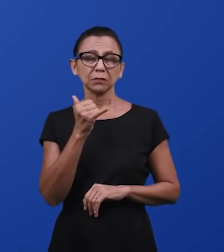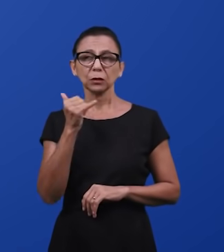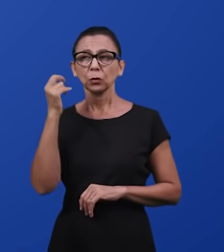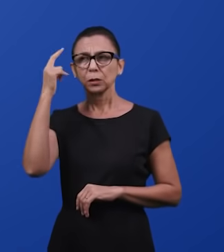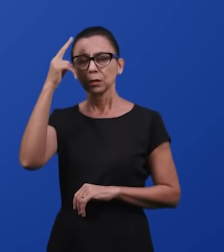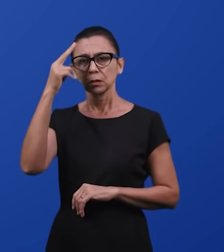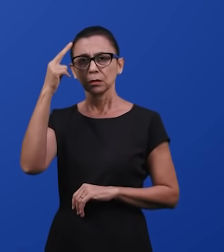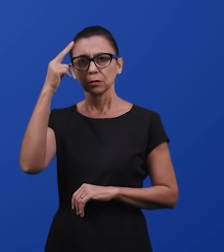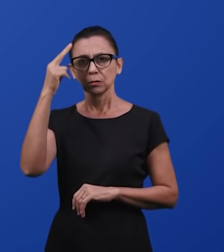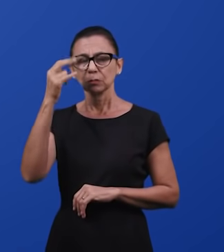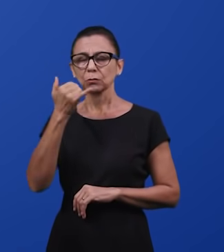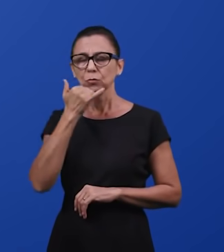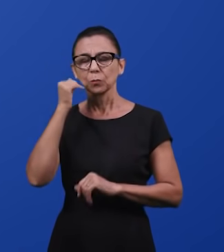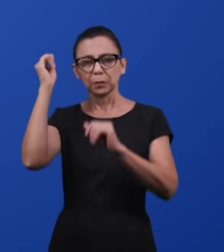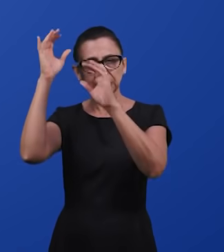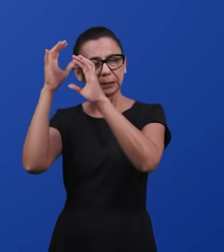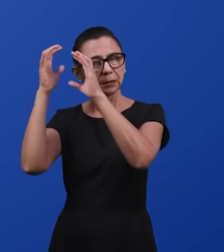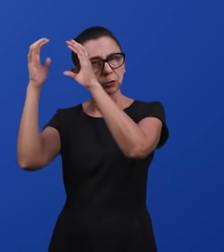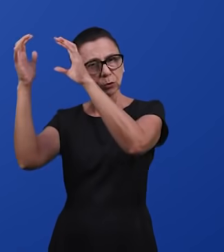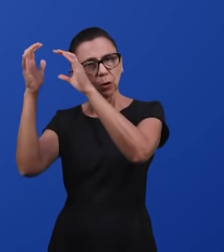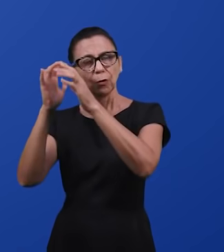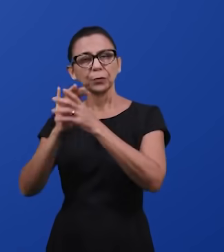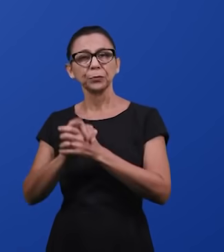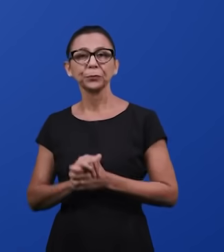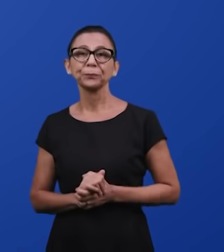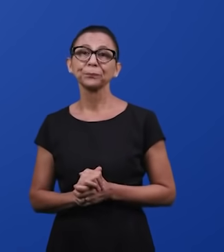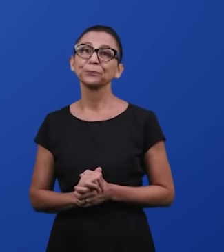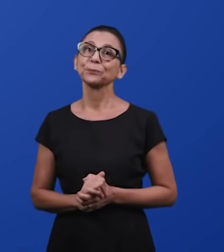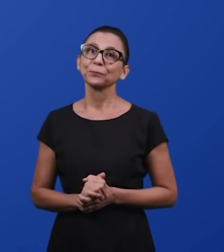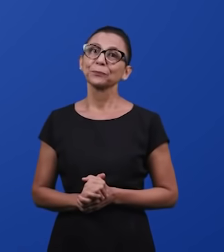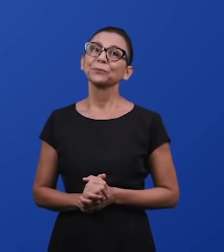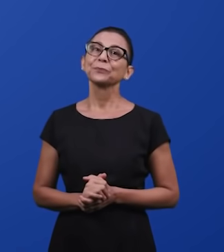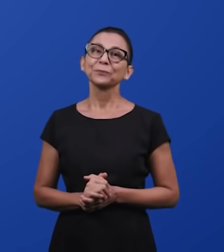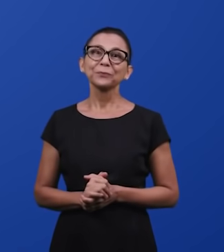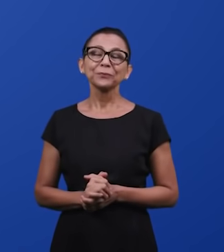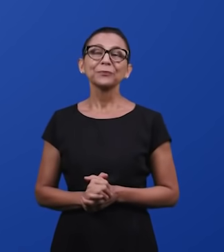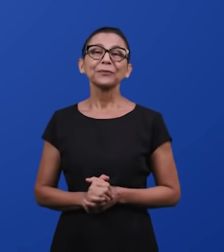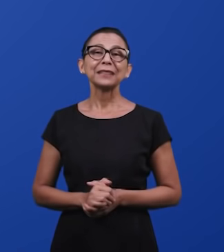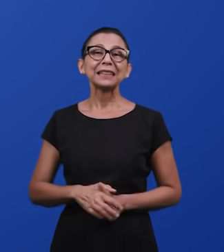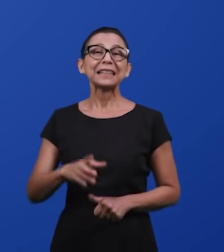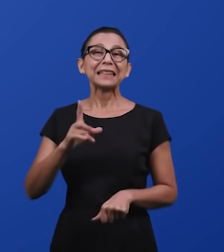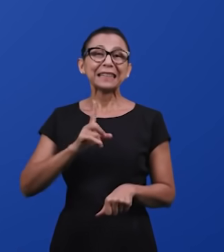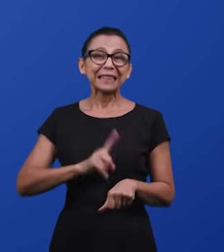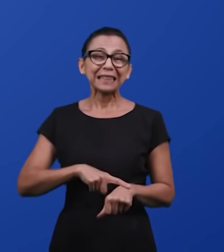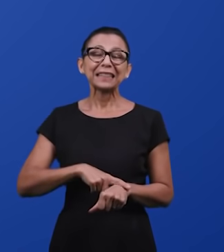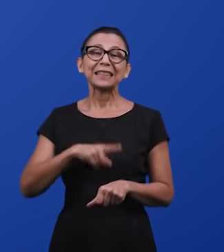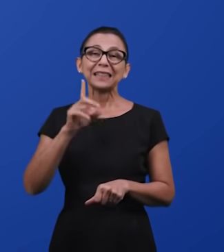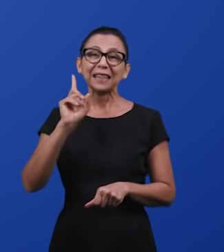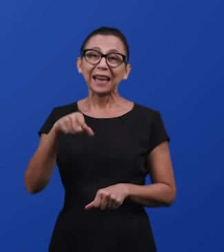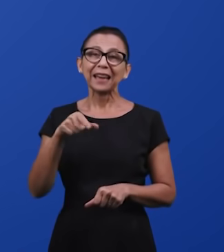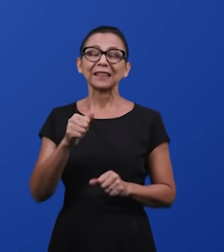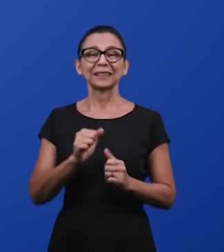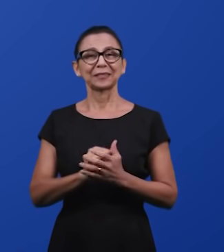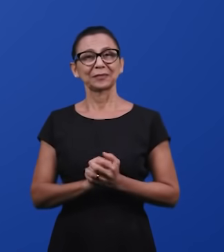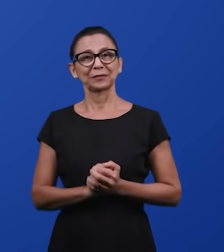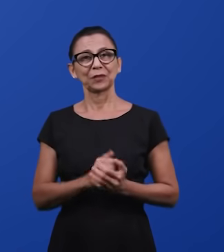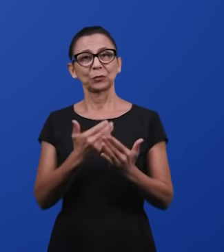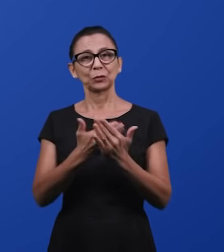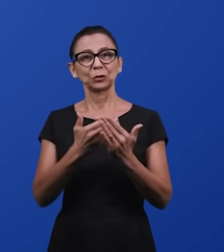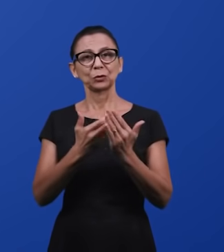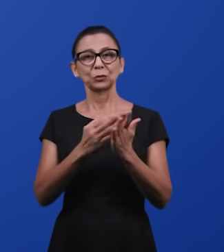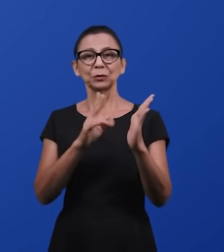exatamente no dia que era o estudo da parábola do semeador. E nós falamos ali para ela